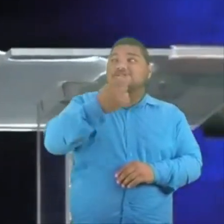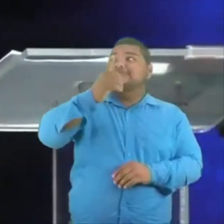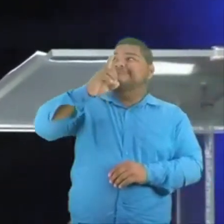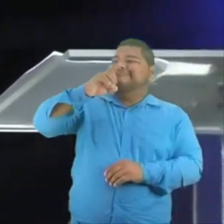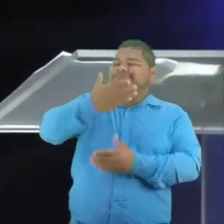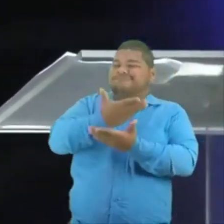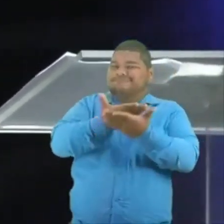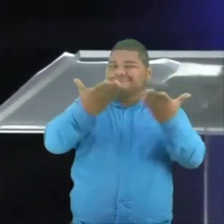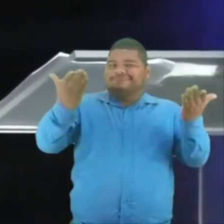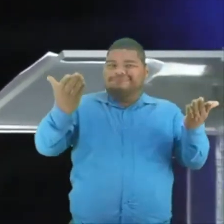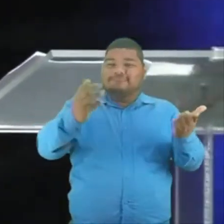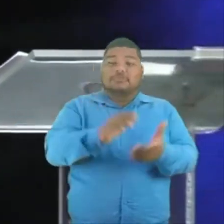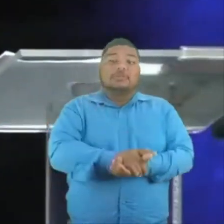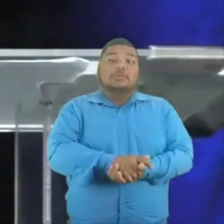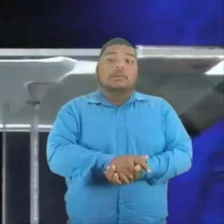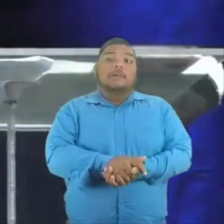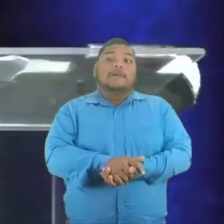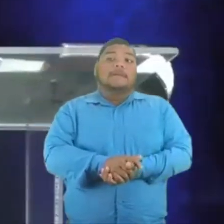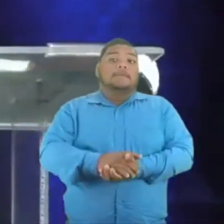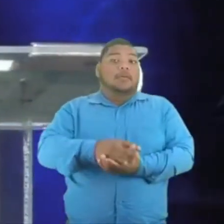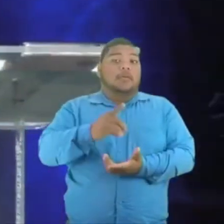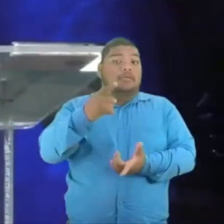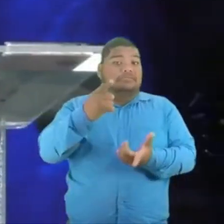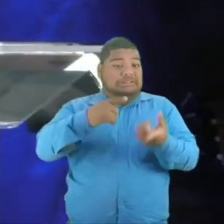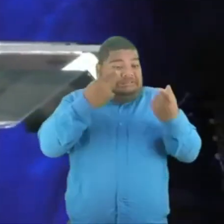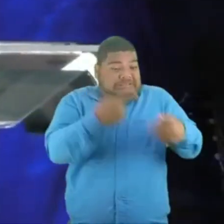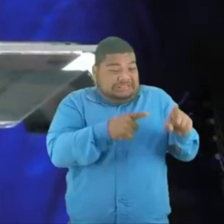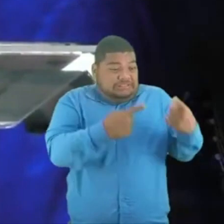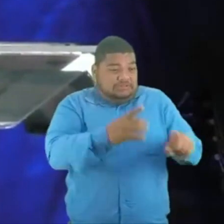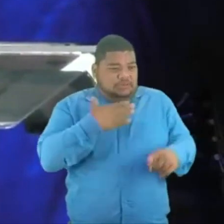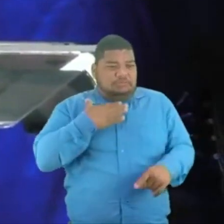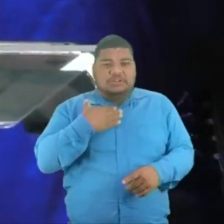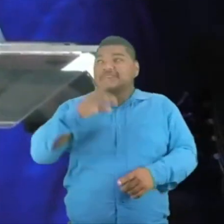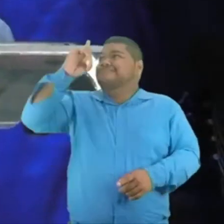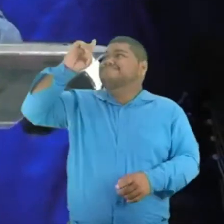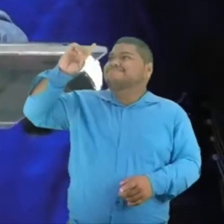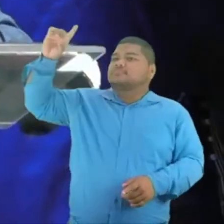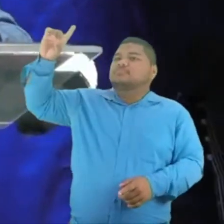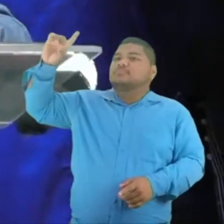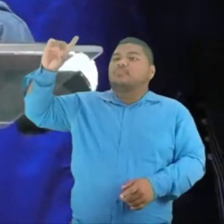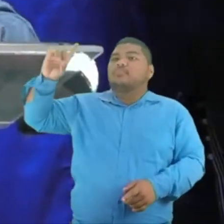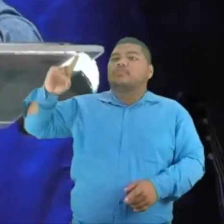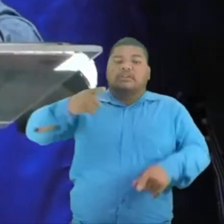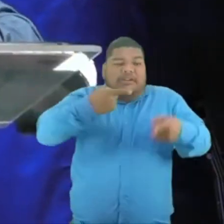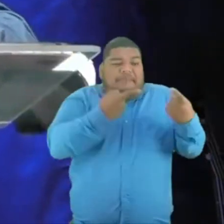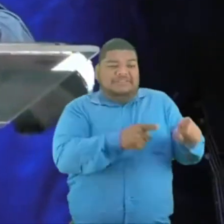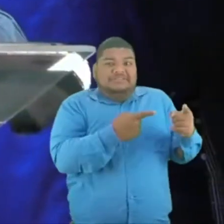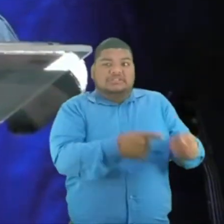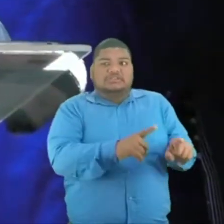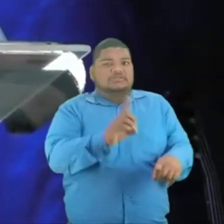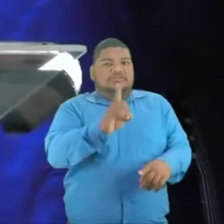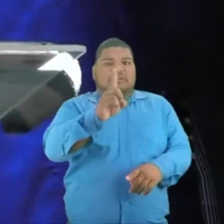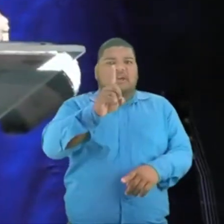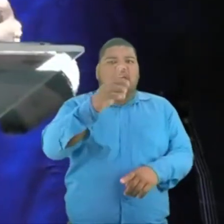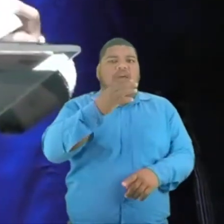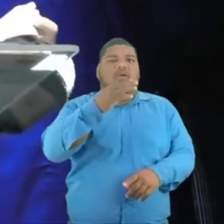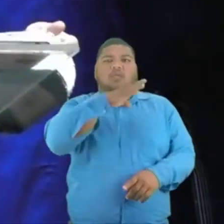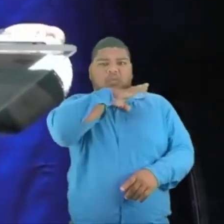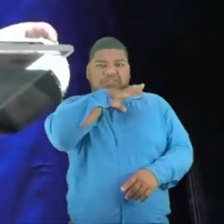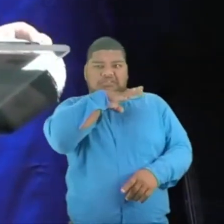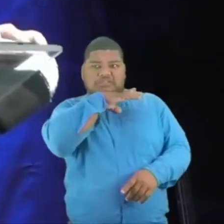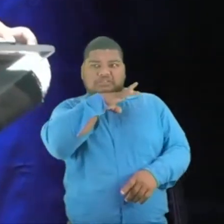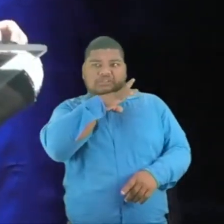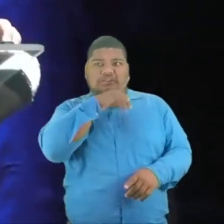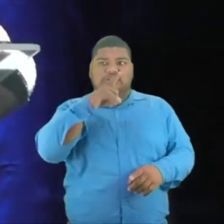vocês, perseguidos por minha causa. A perseguição, meus irmãos, não é algo ruim, a